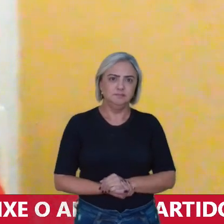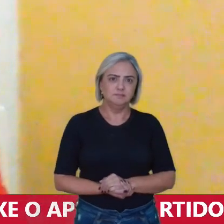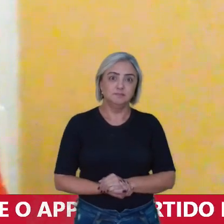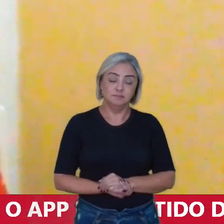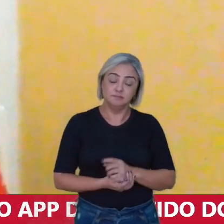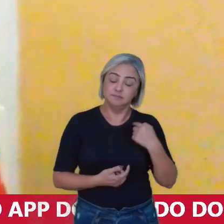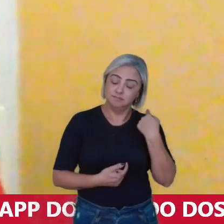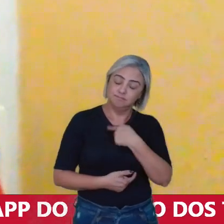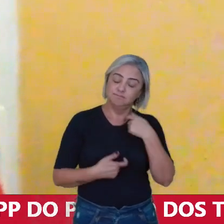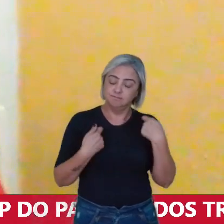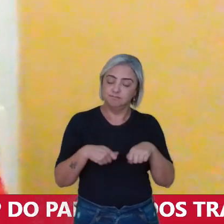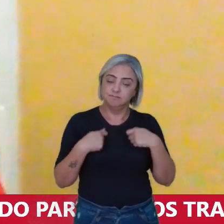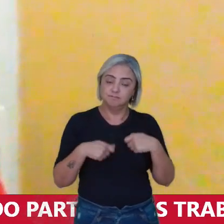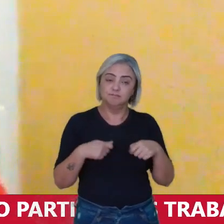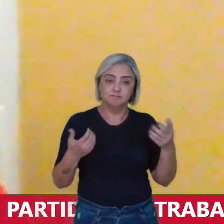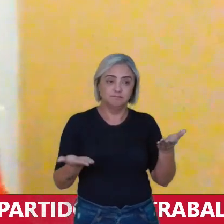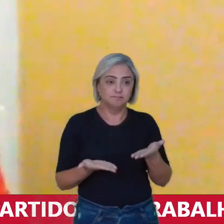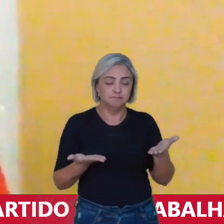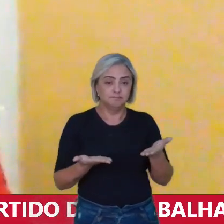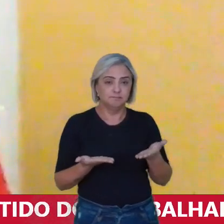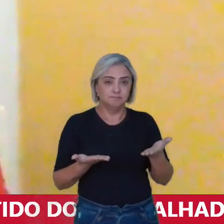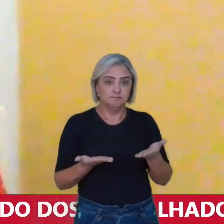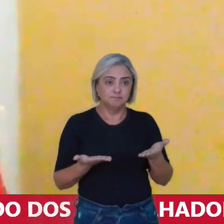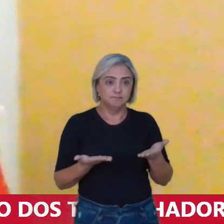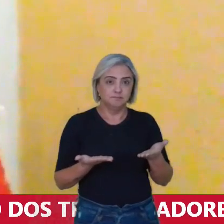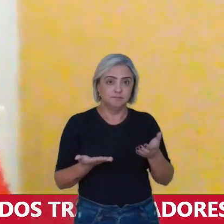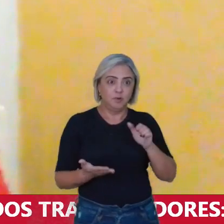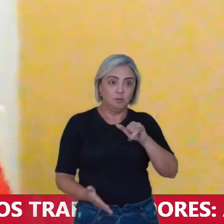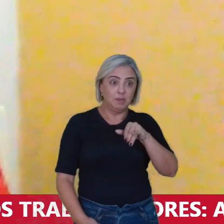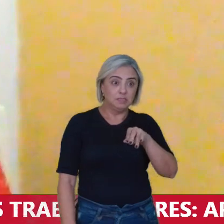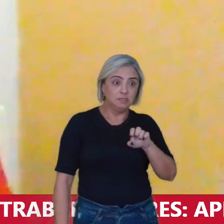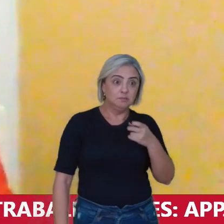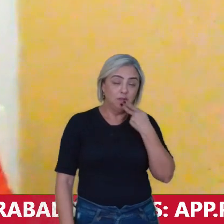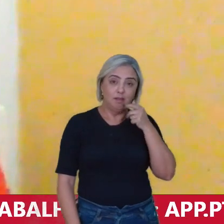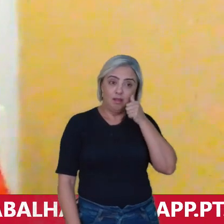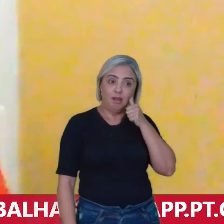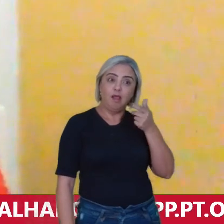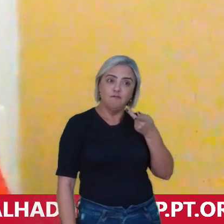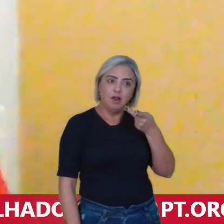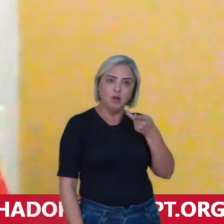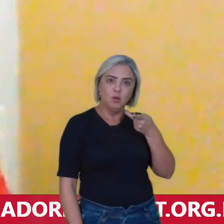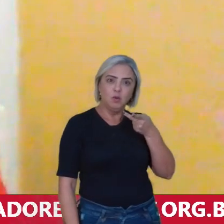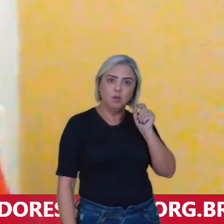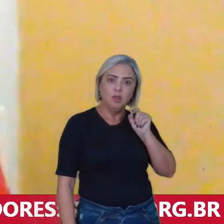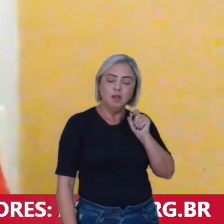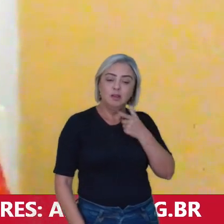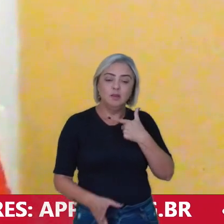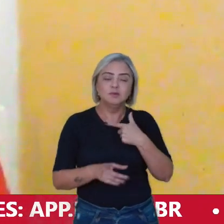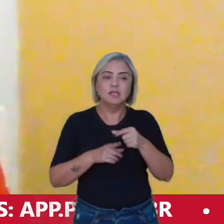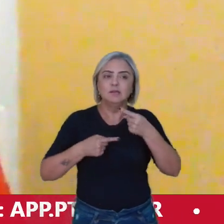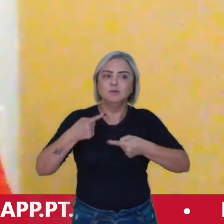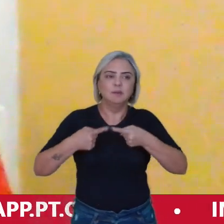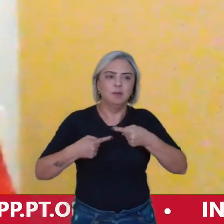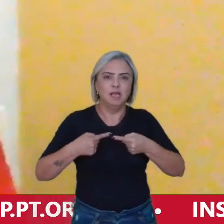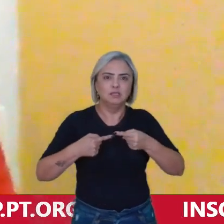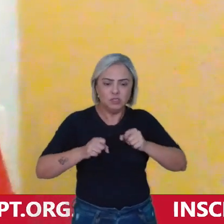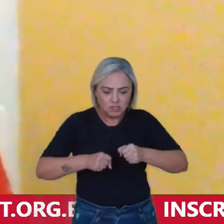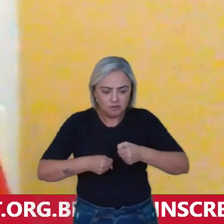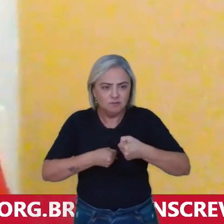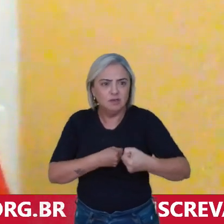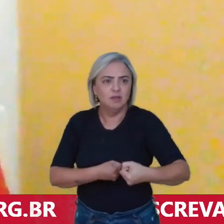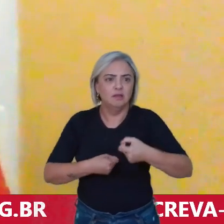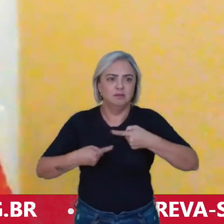a gente precisa agora, como a Cime mesmo colocou, não sair desse debate, enfrentar